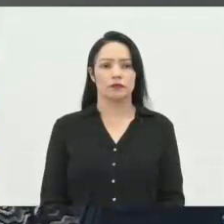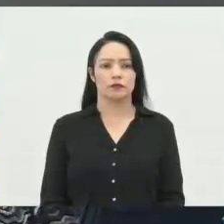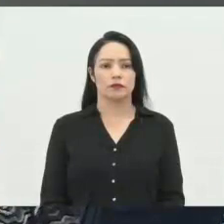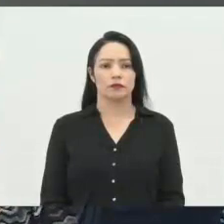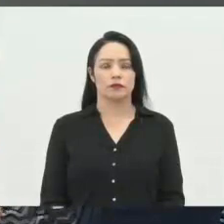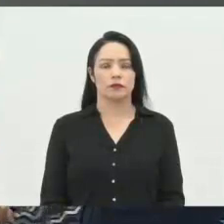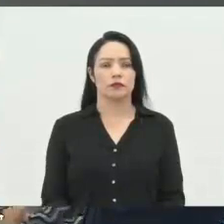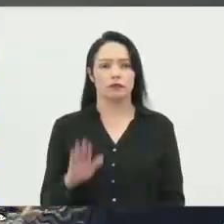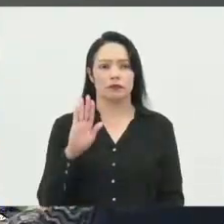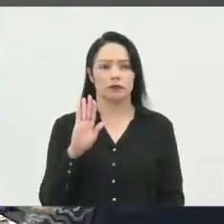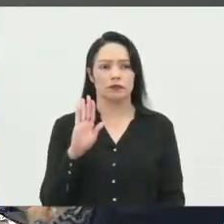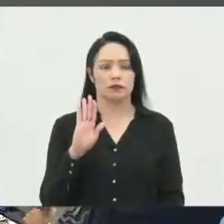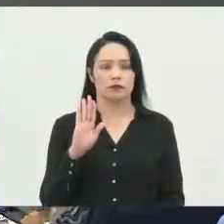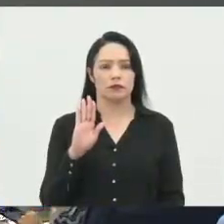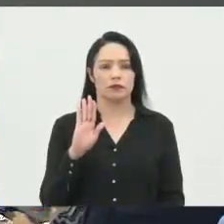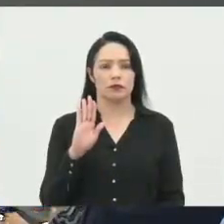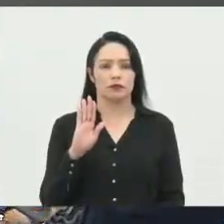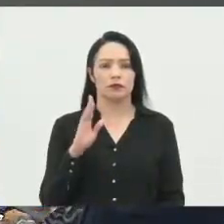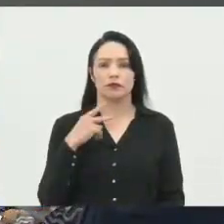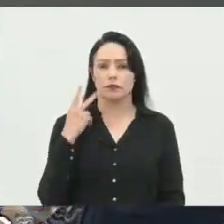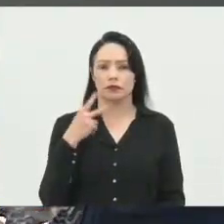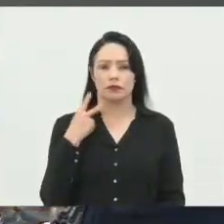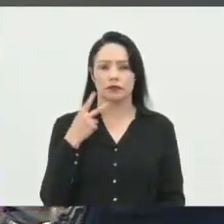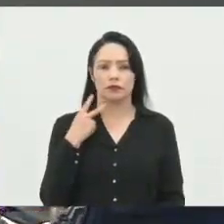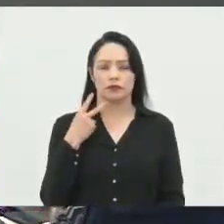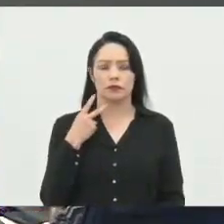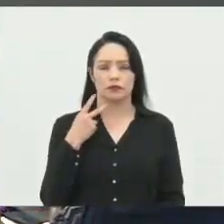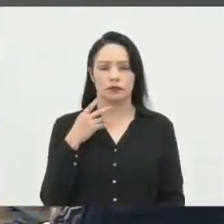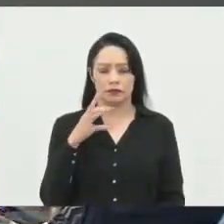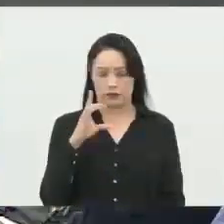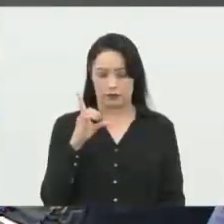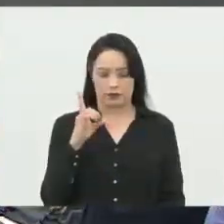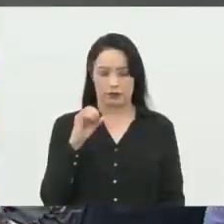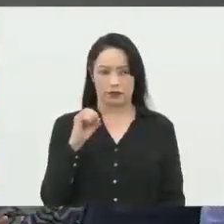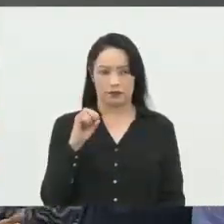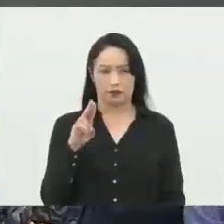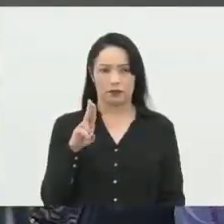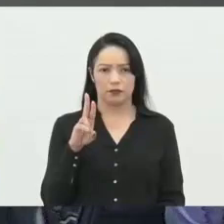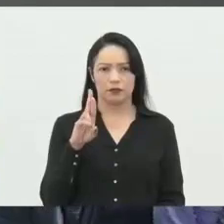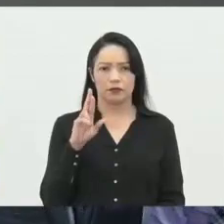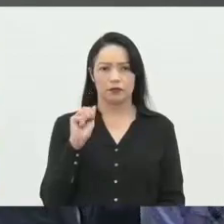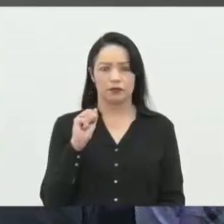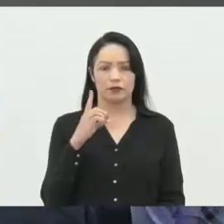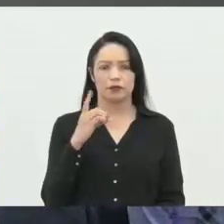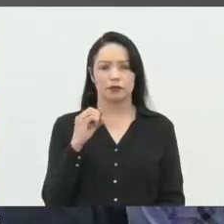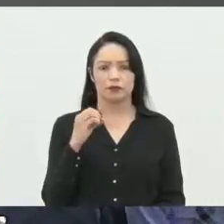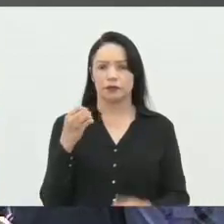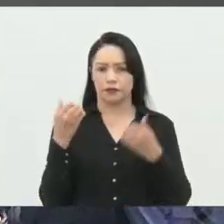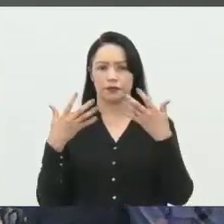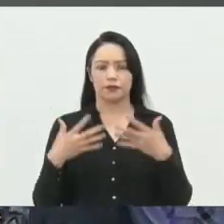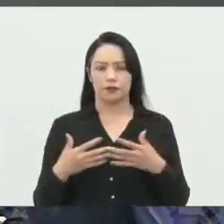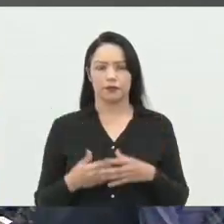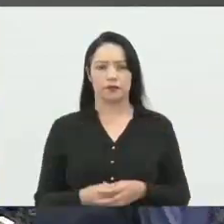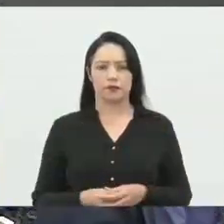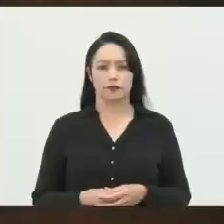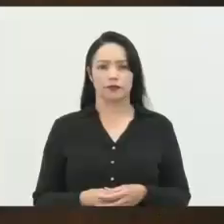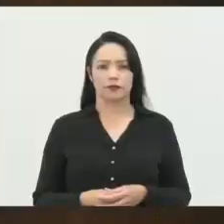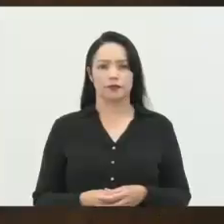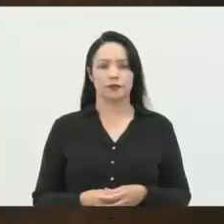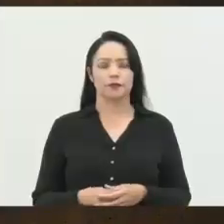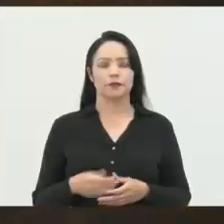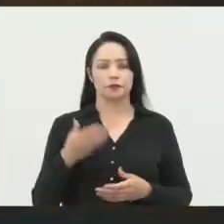pela questão de ordem Vereador é para Dourado para justificar prejudicar Vereador Obrigado Presidente